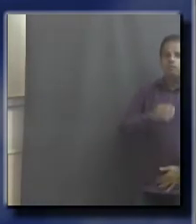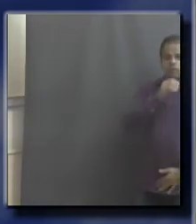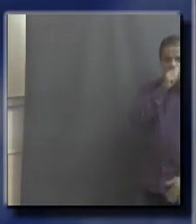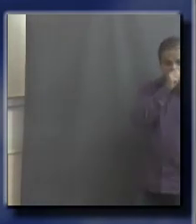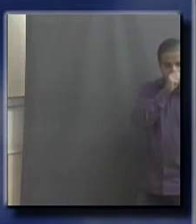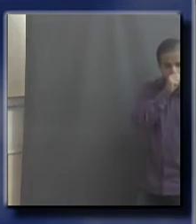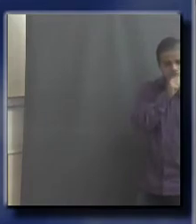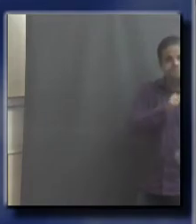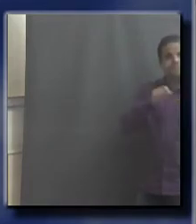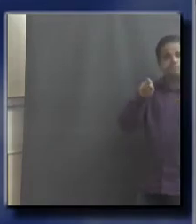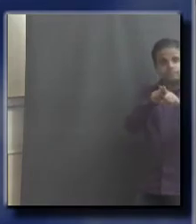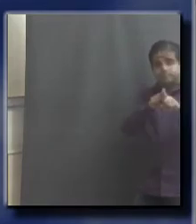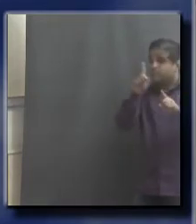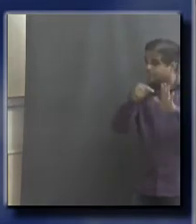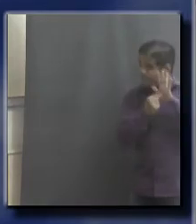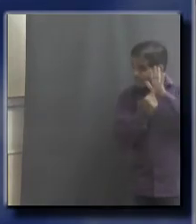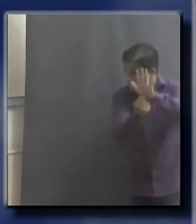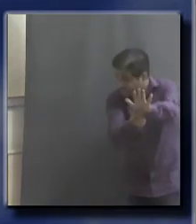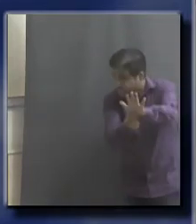Também é um motivador